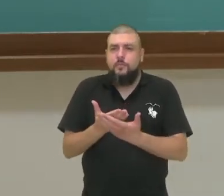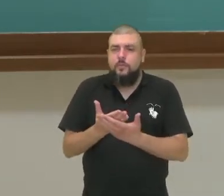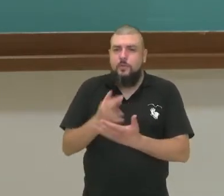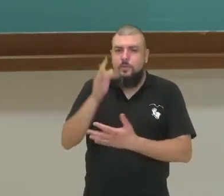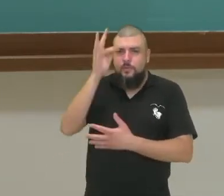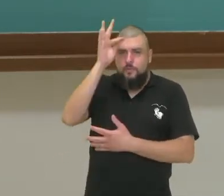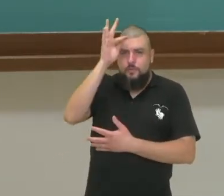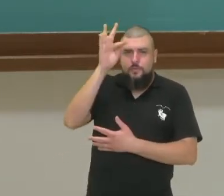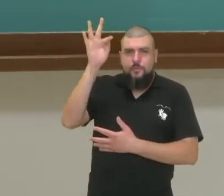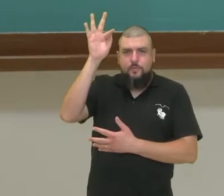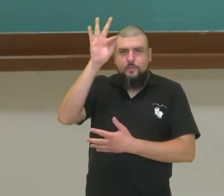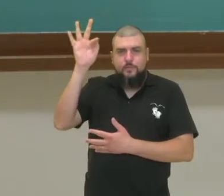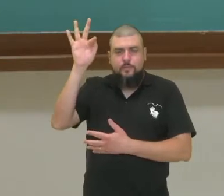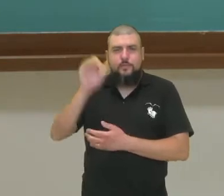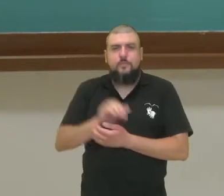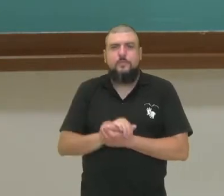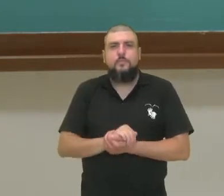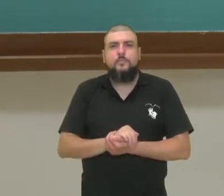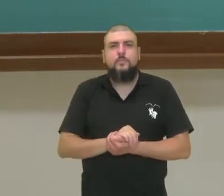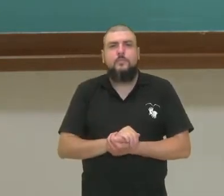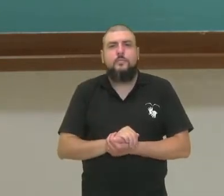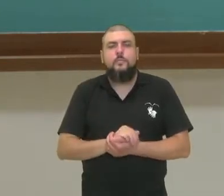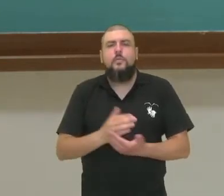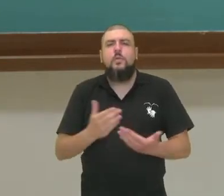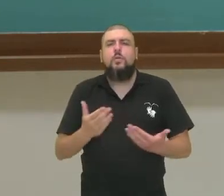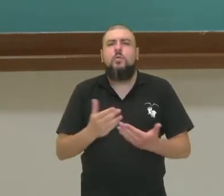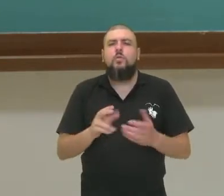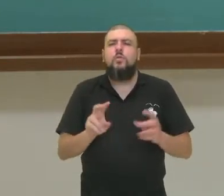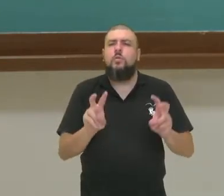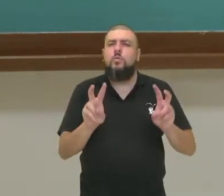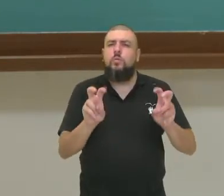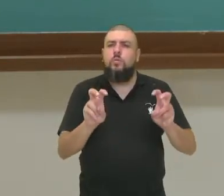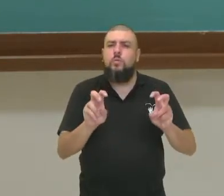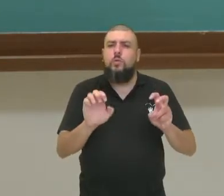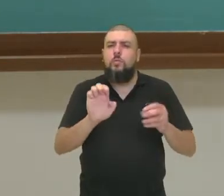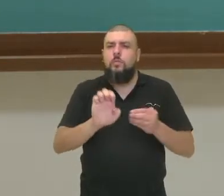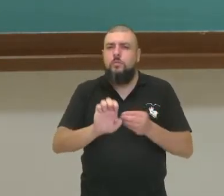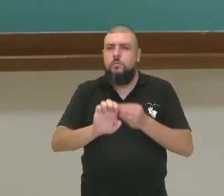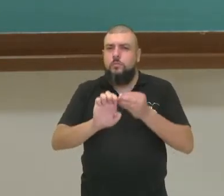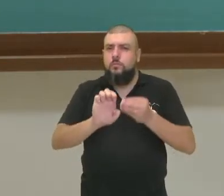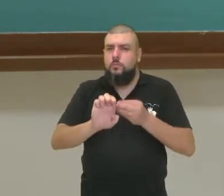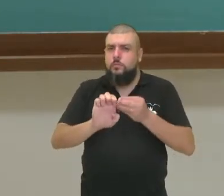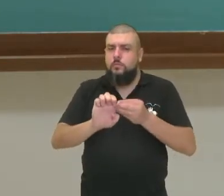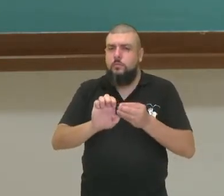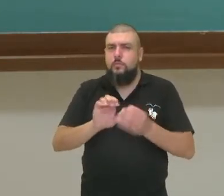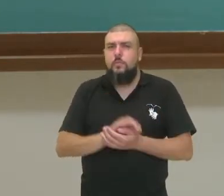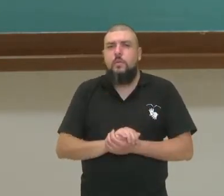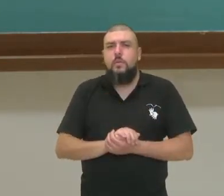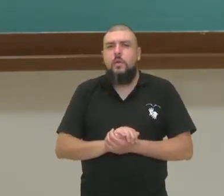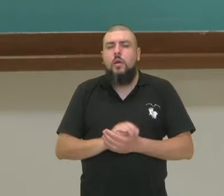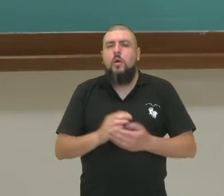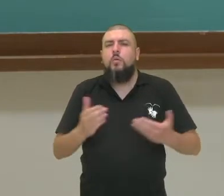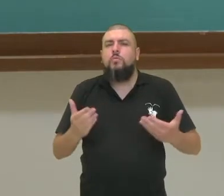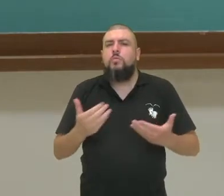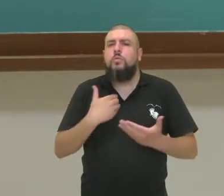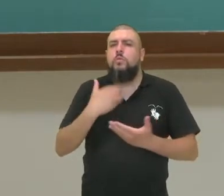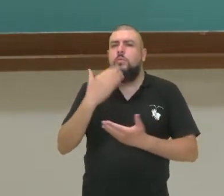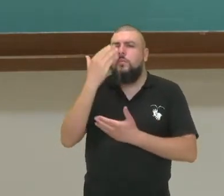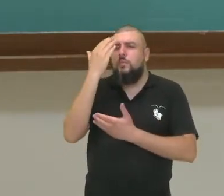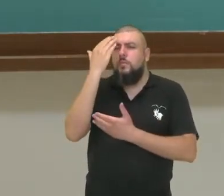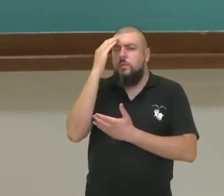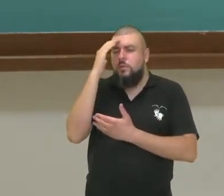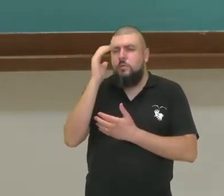de filosofia. Hoje vamos falar sobre o empirismo. Então vamos entender este conceito, vamos